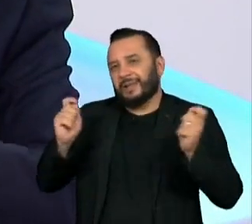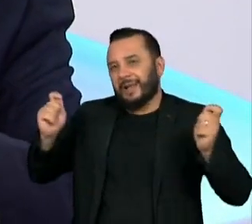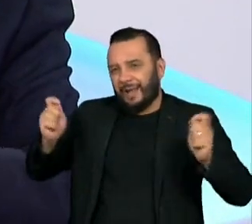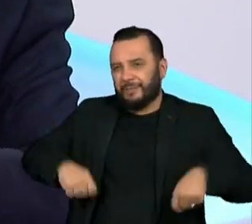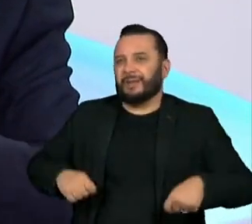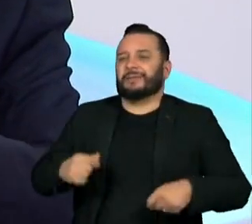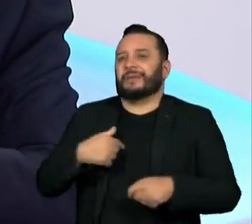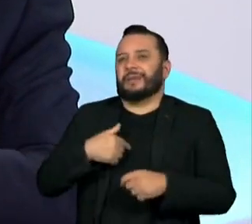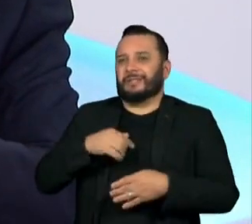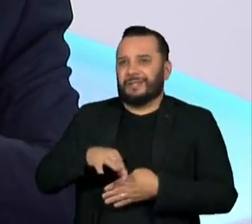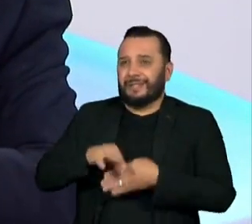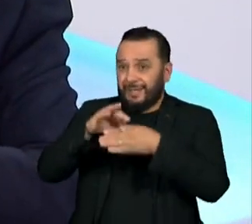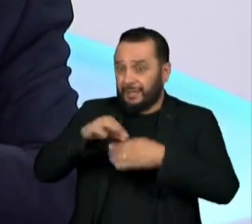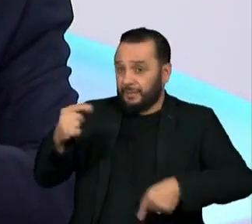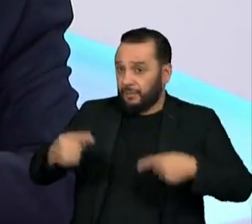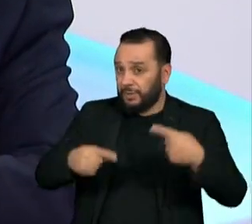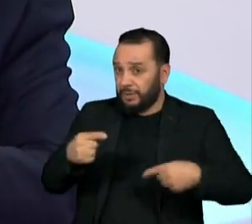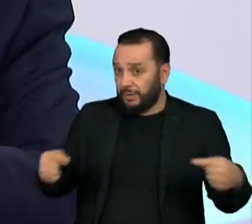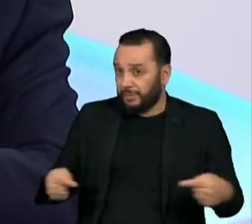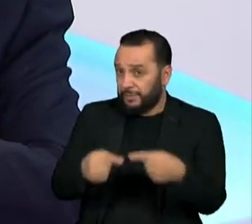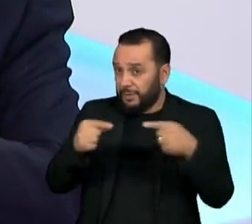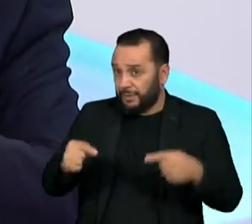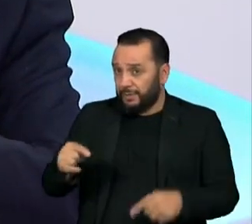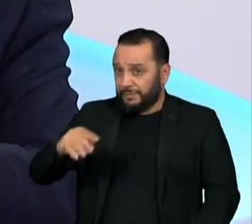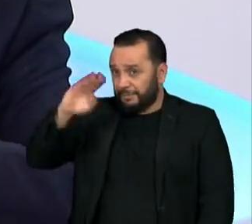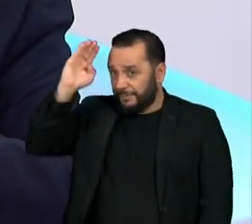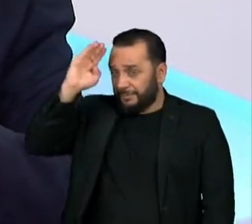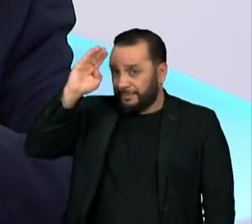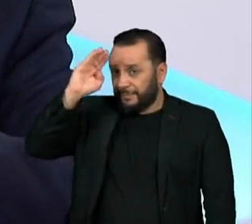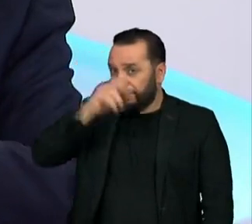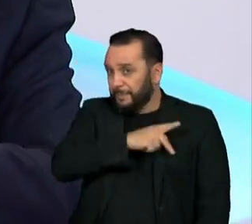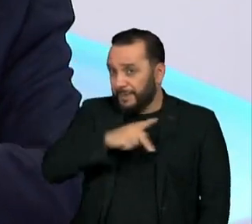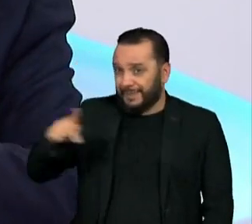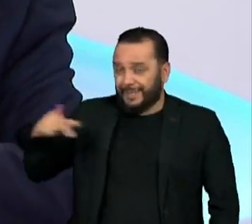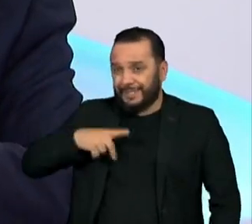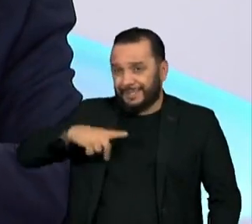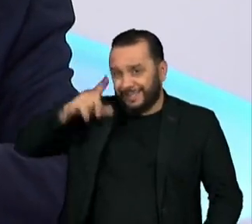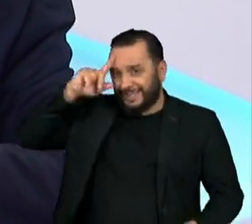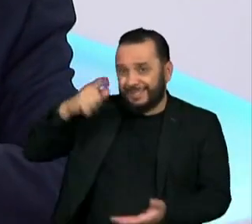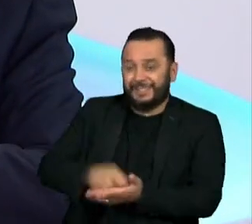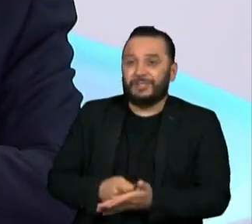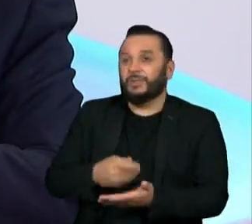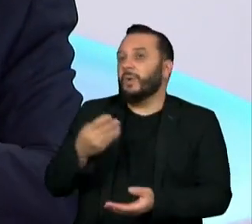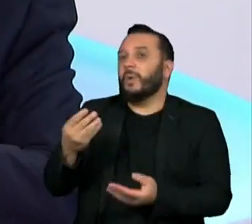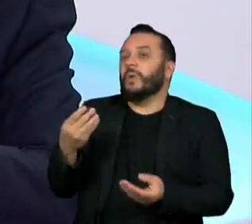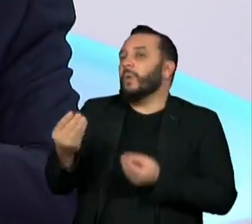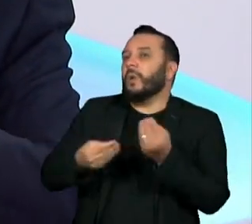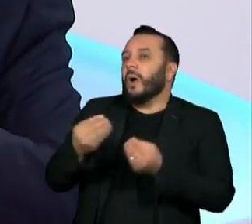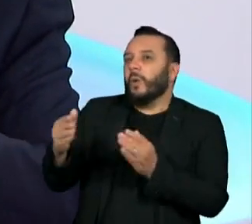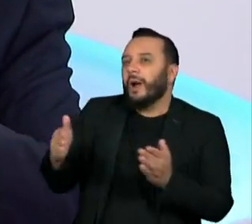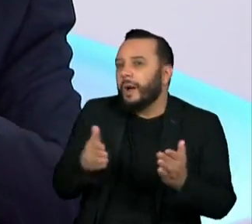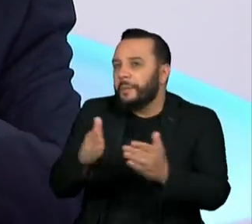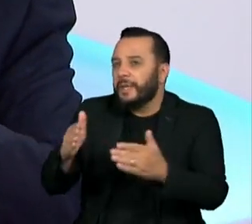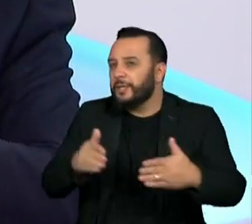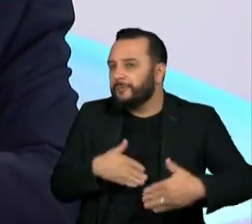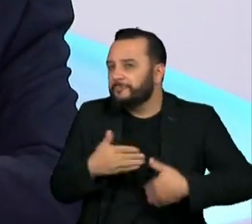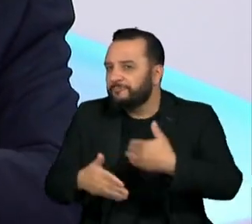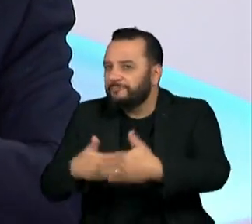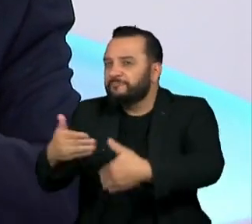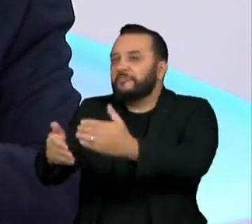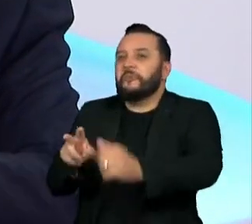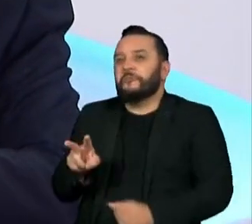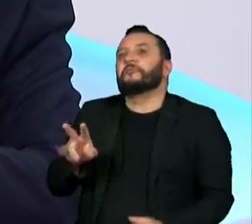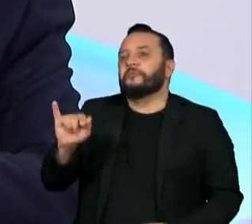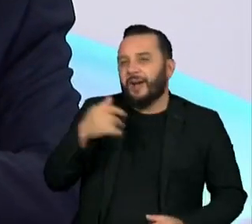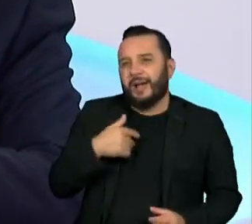potencial liderança política apropriada que ser um presidente que definiu com clareza o seu Rumo à que se decidiu que